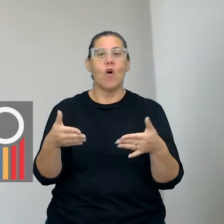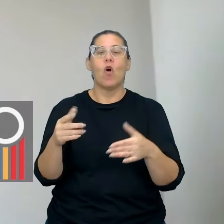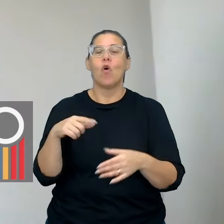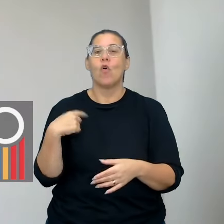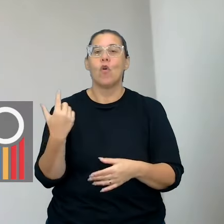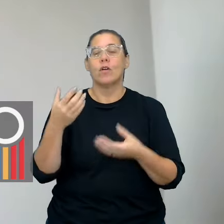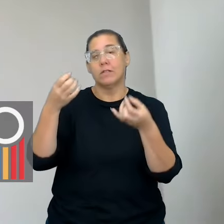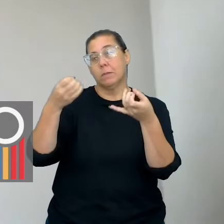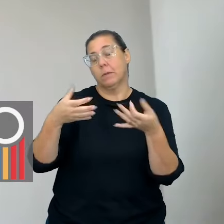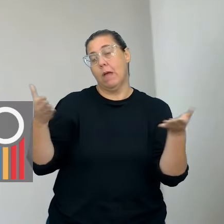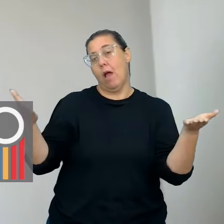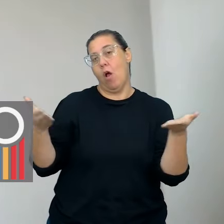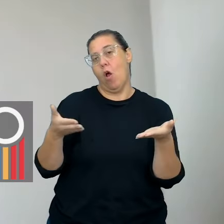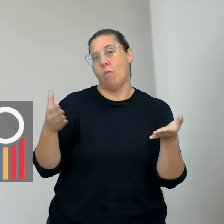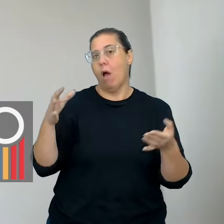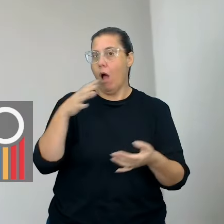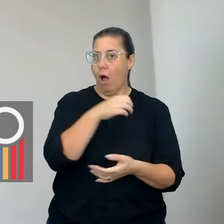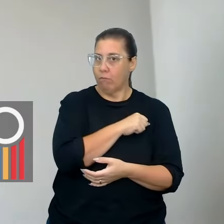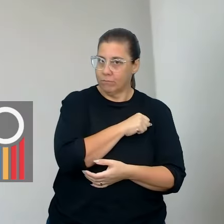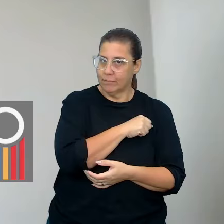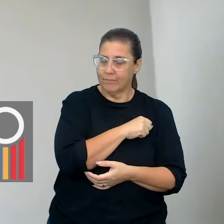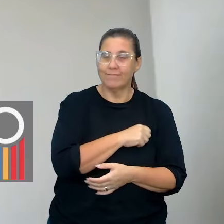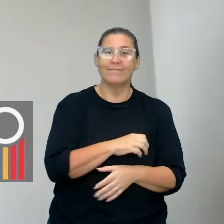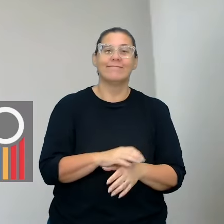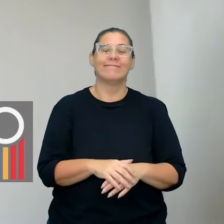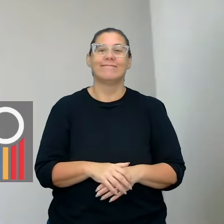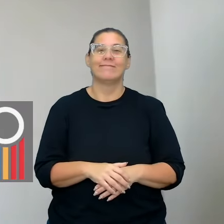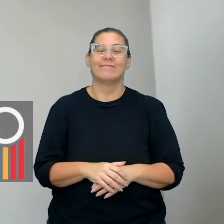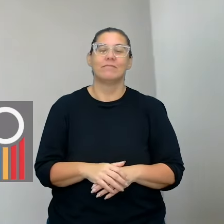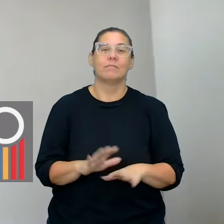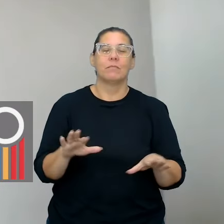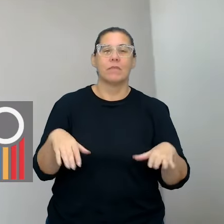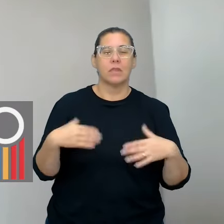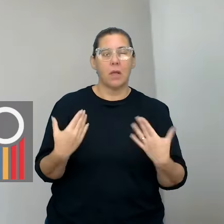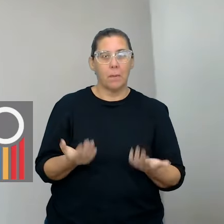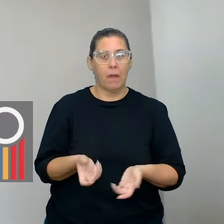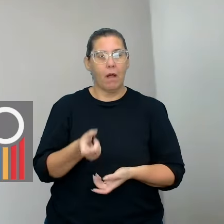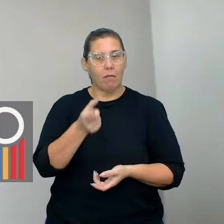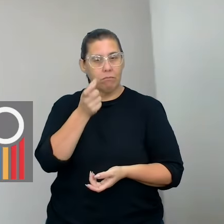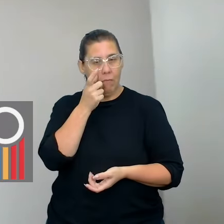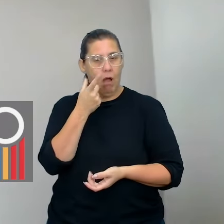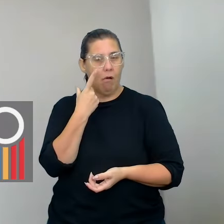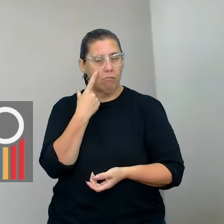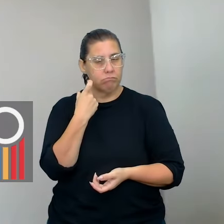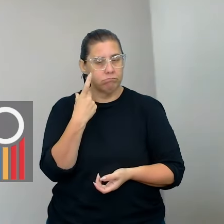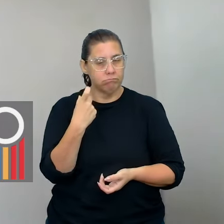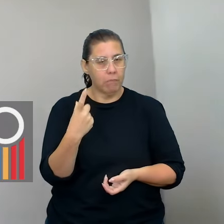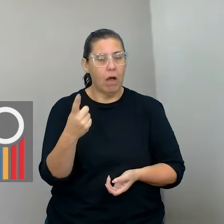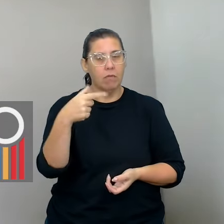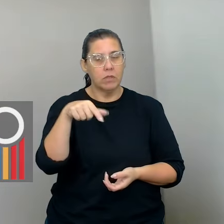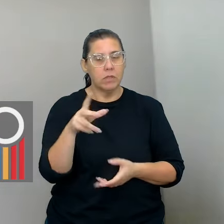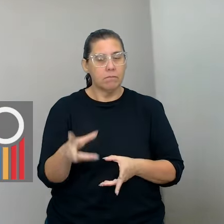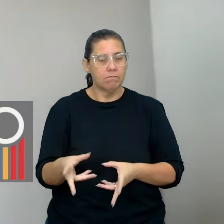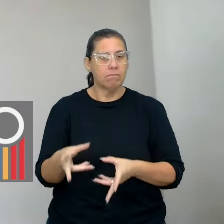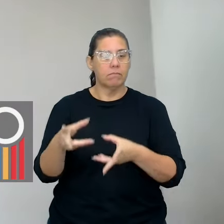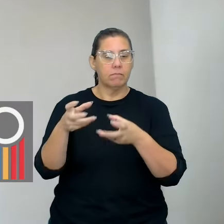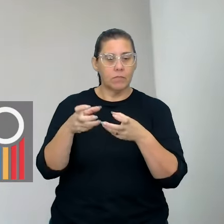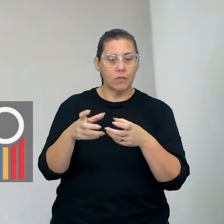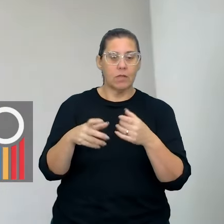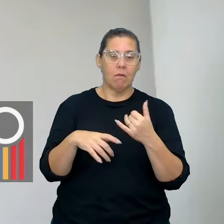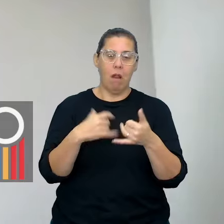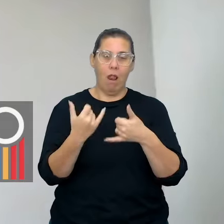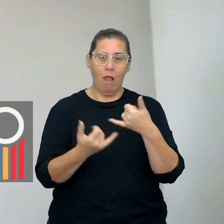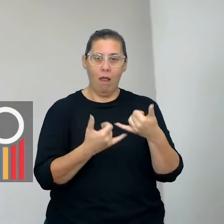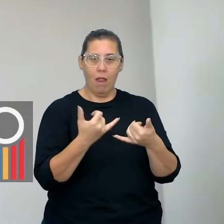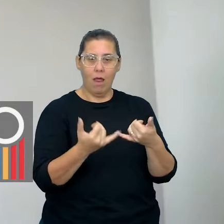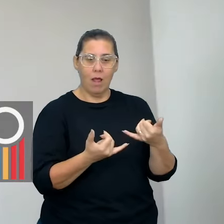irei falar aqui rapidamente. Então, é interessante, professores, que vocês observem, que eu vou brincar aqui com uma